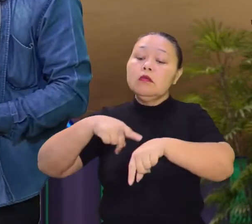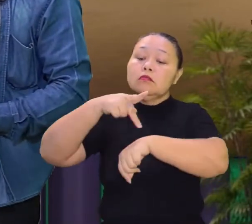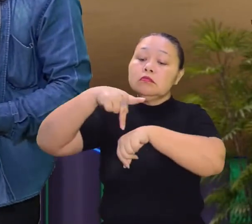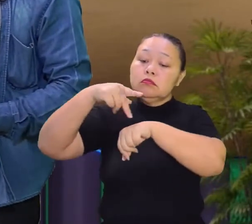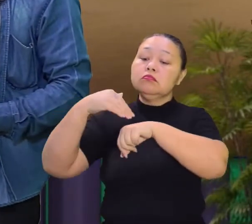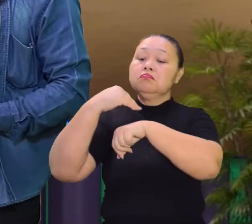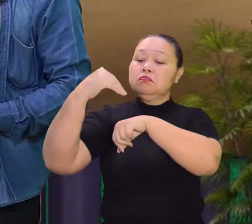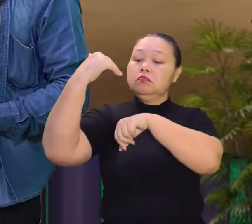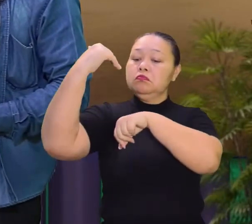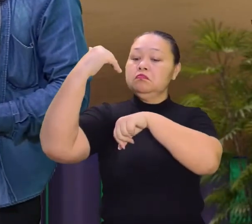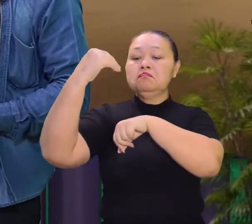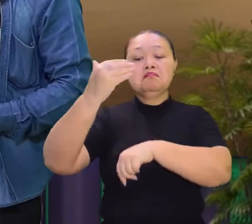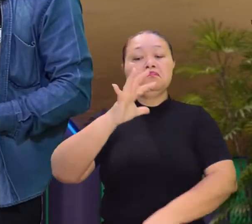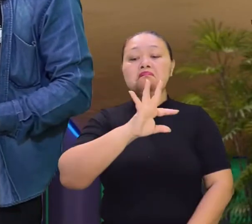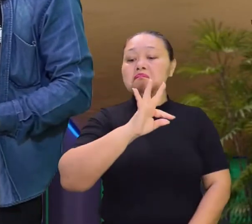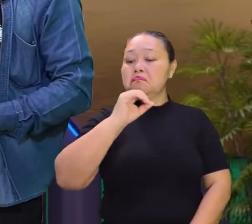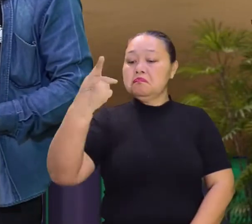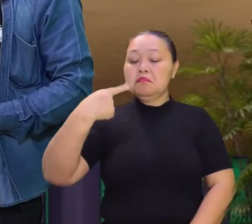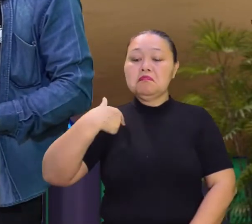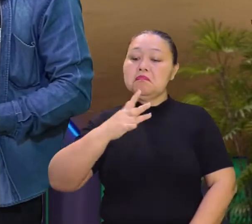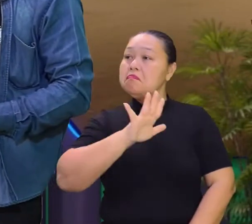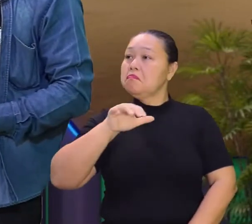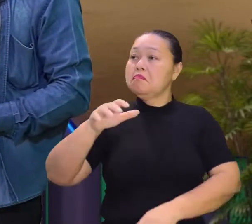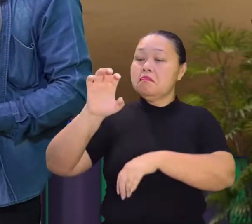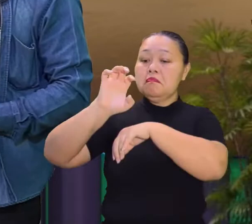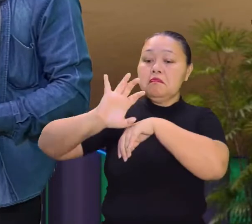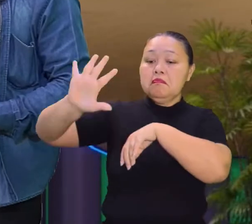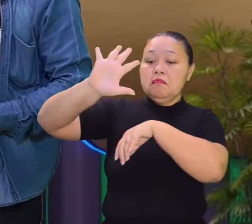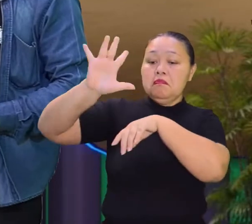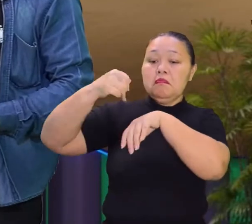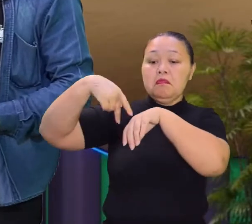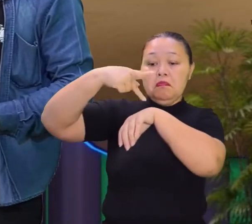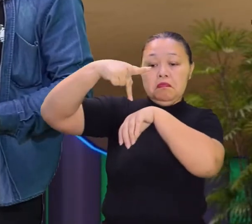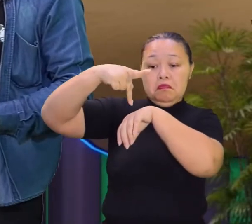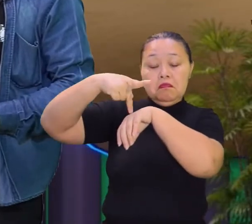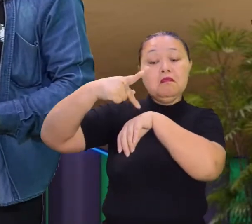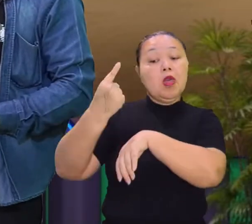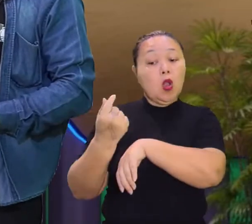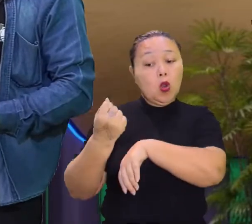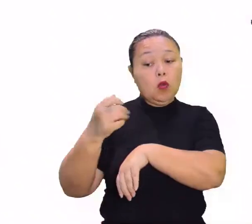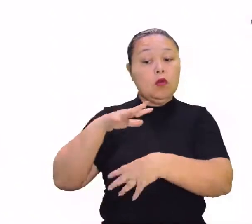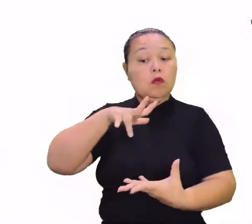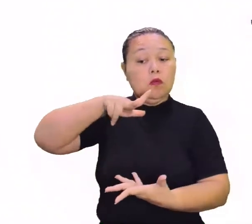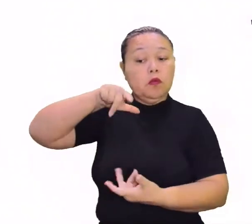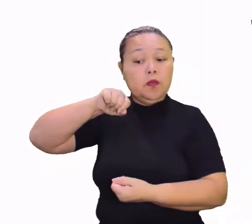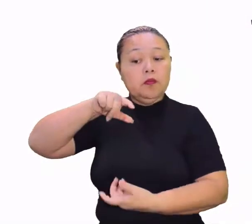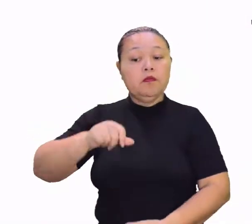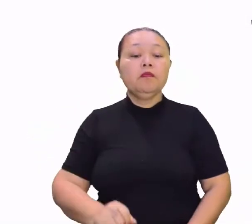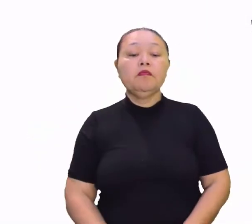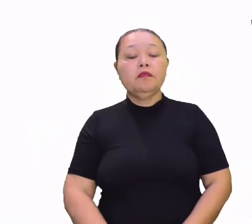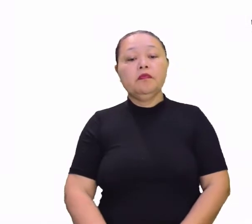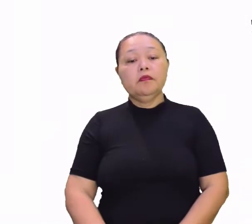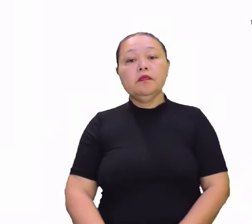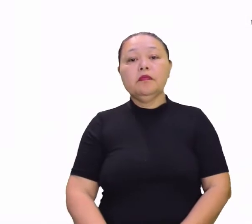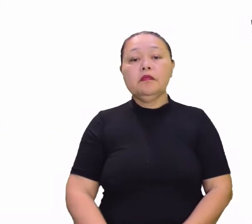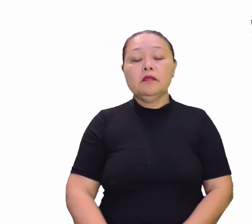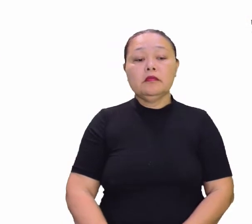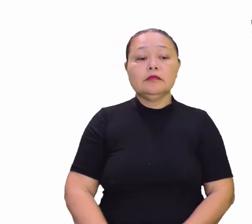hoje, né, são os top, né, as maiores economias do mundo. Perfeito. Vamos lá no quadro.